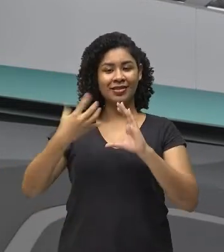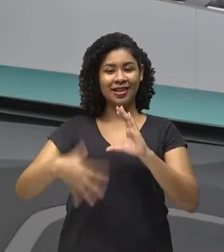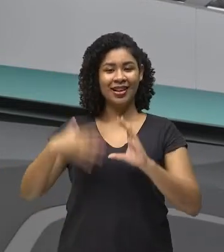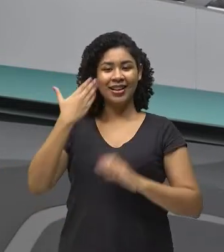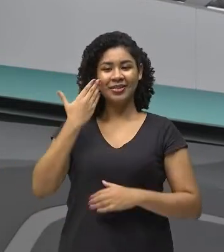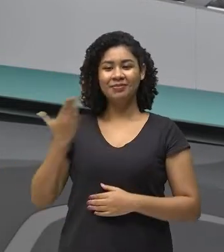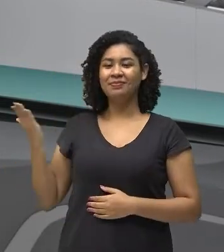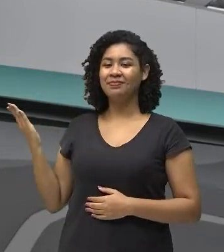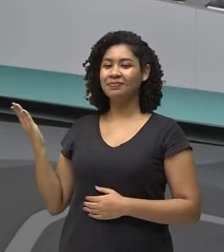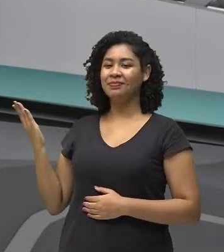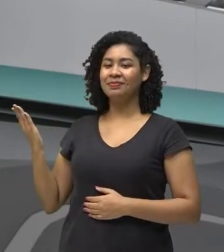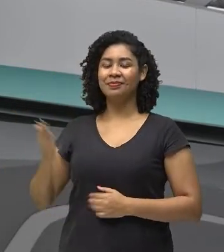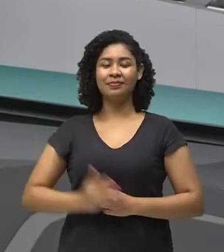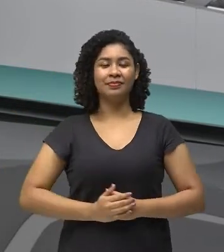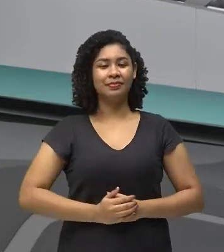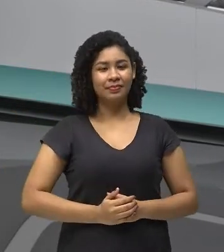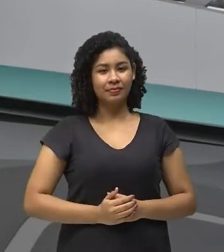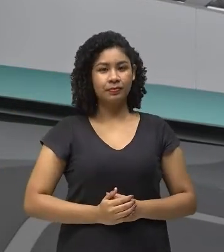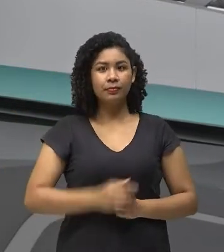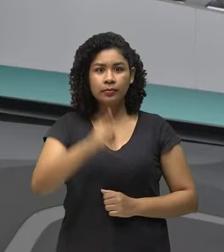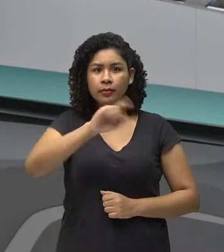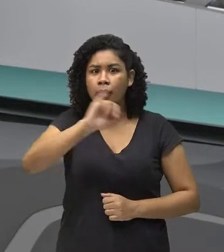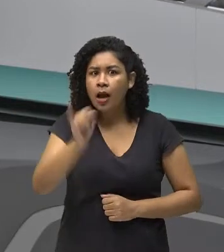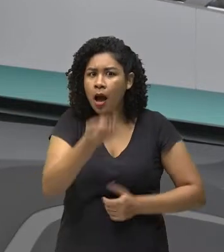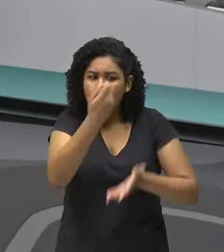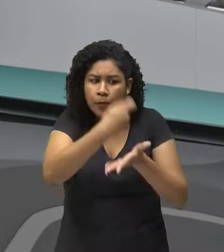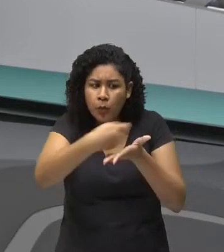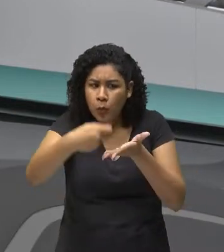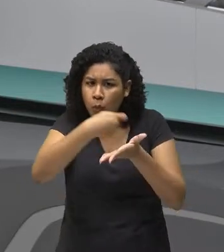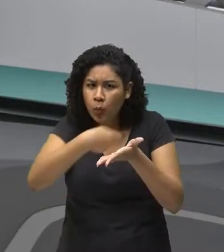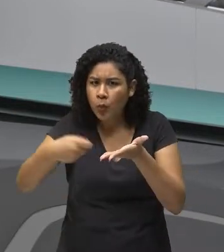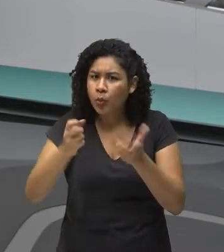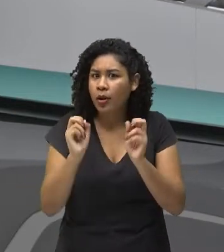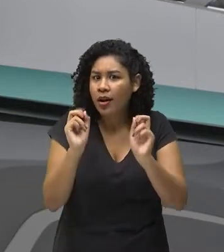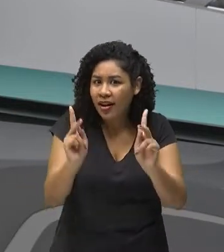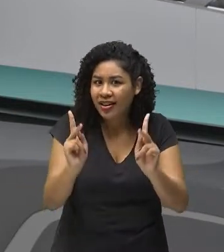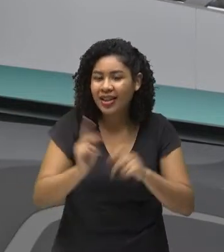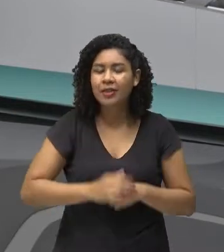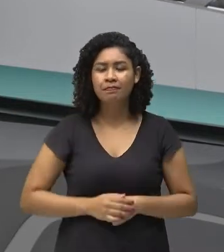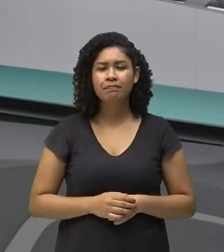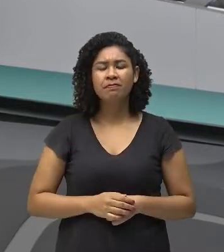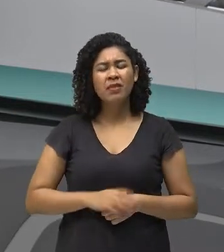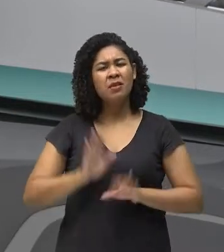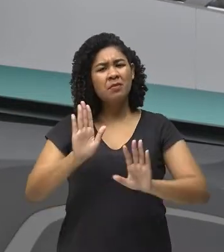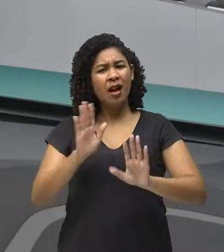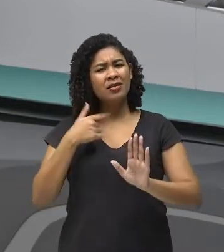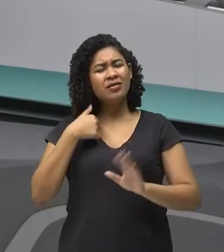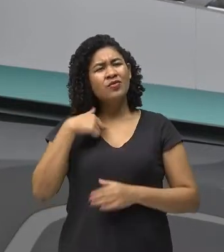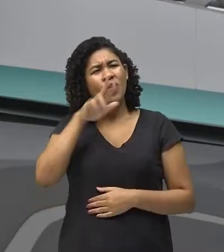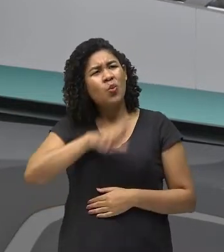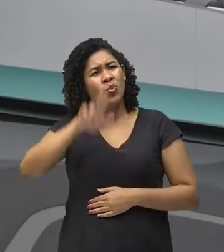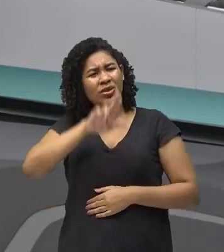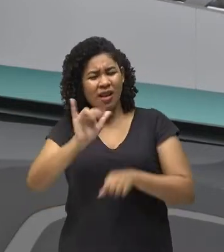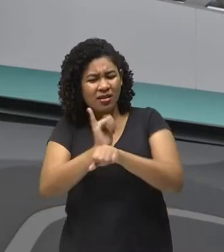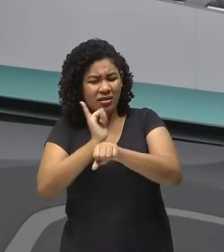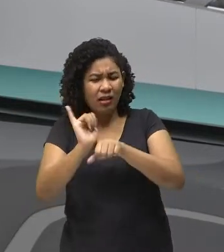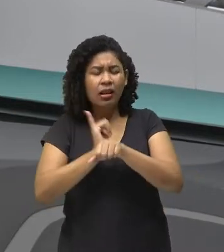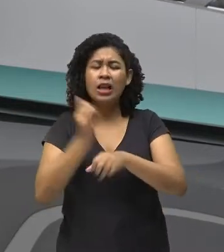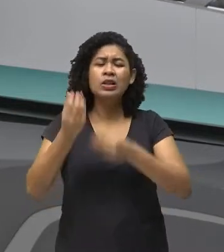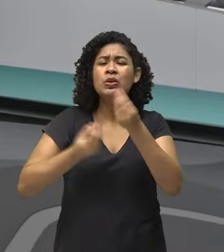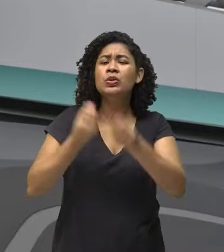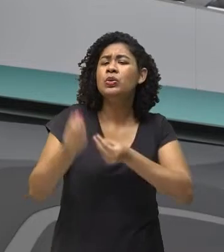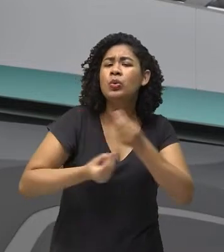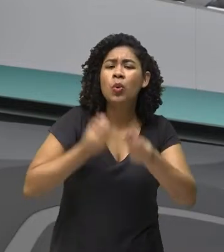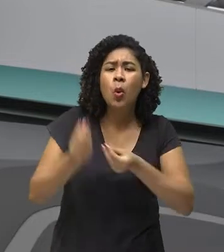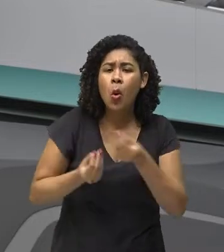Olha só. Agora, anotem, hein? Como é que eu vou fazer para utilizar essa estratégia de leitura, teacher? Como é que é? Qual é